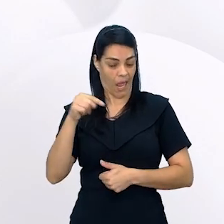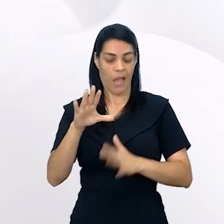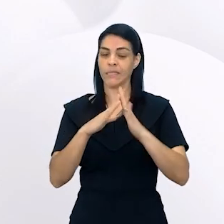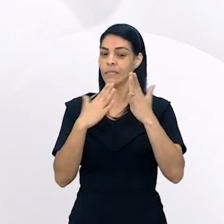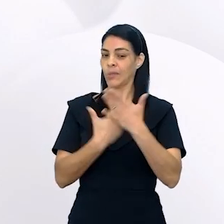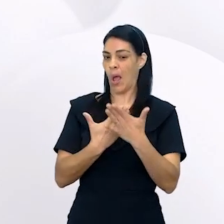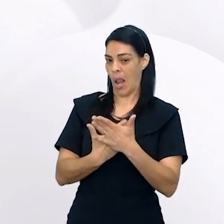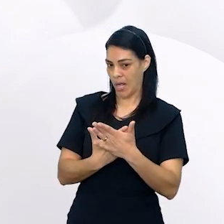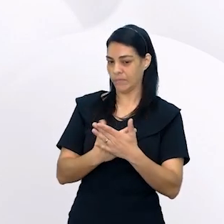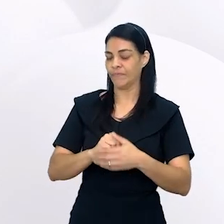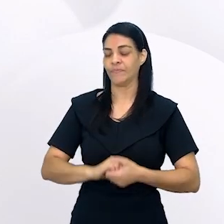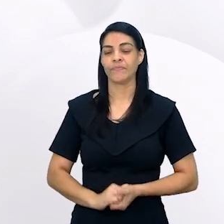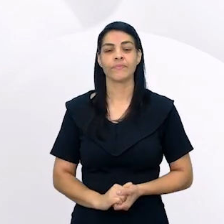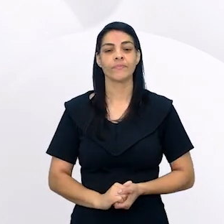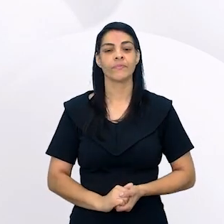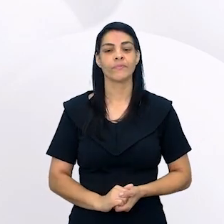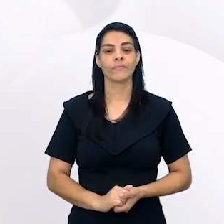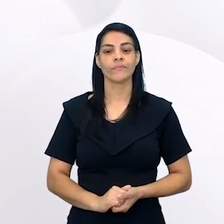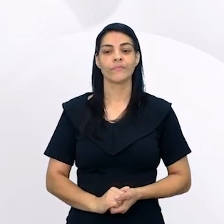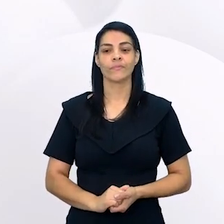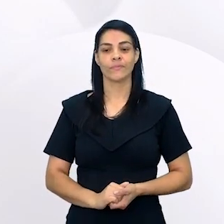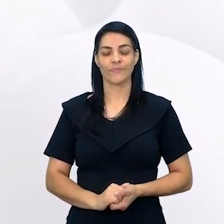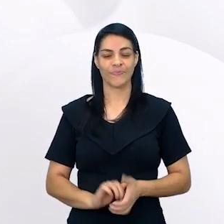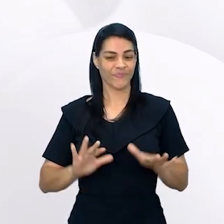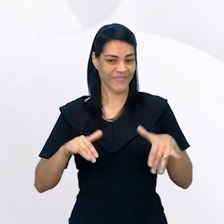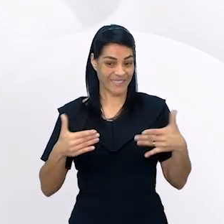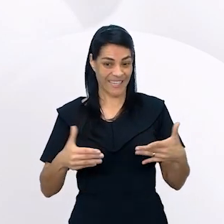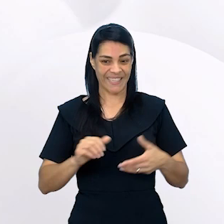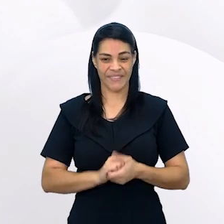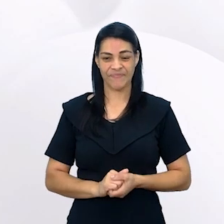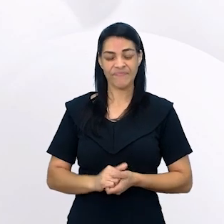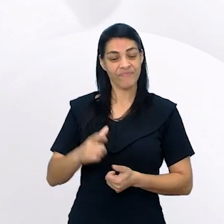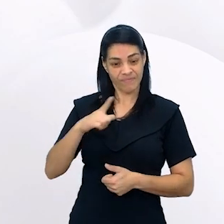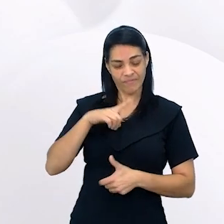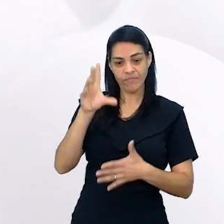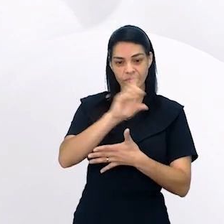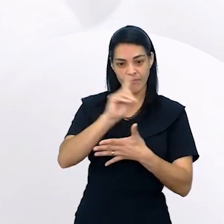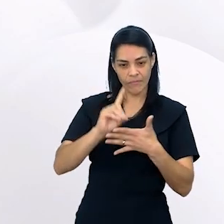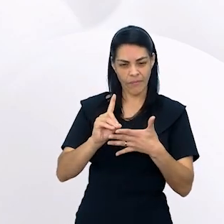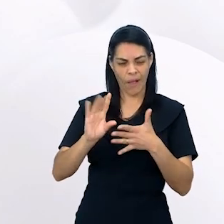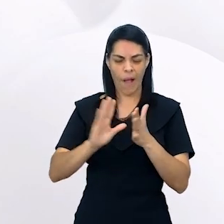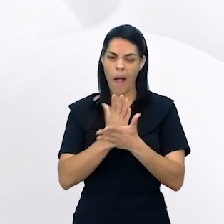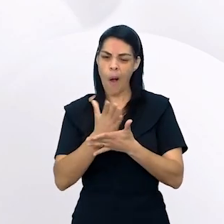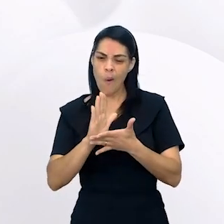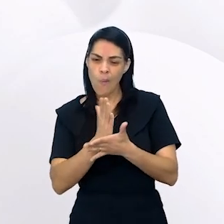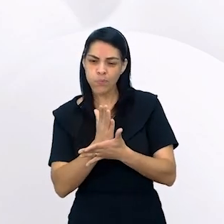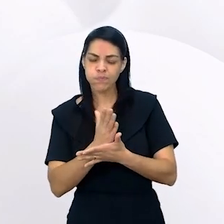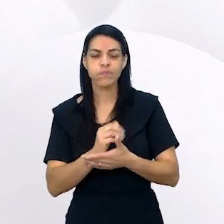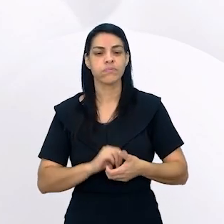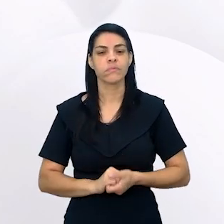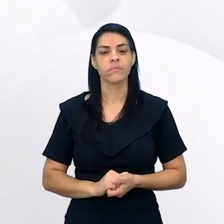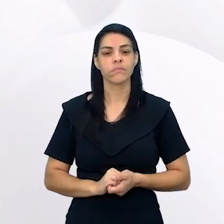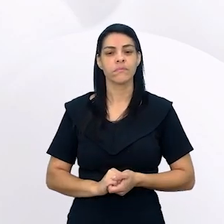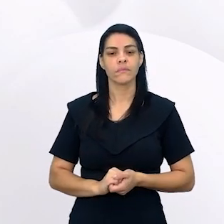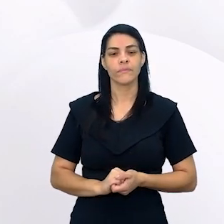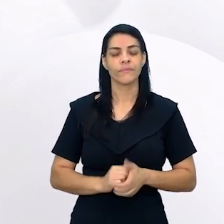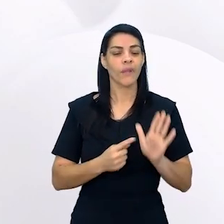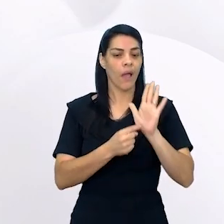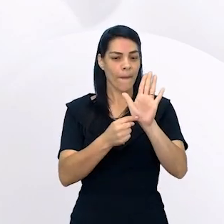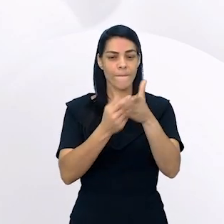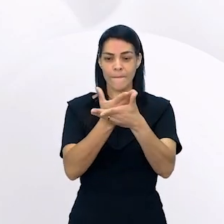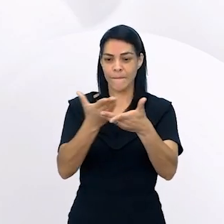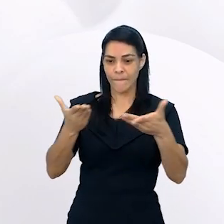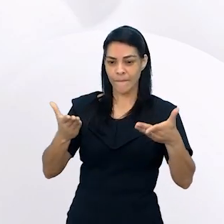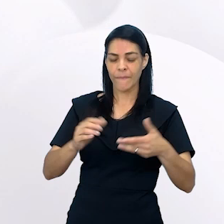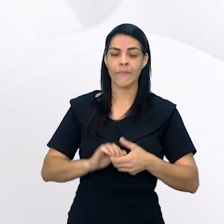dessa escola e aí tem alguns dados dentro desse que eu vou eu vou apresentar